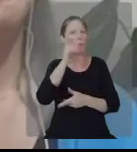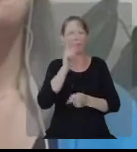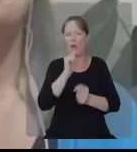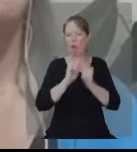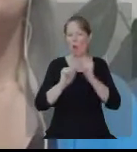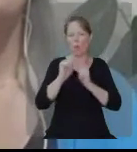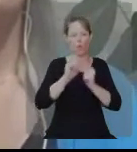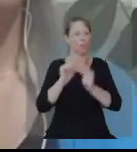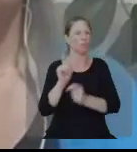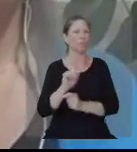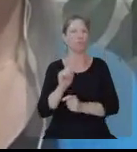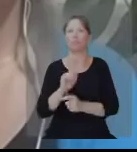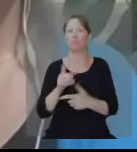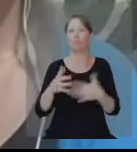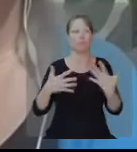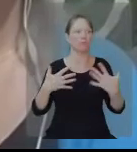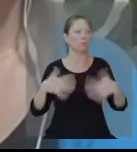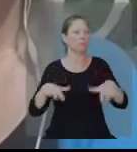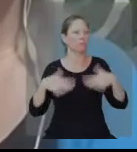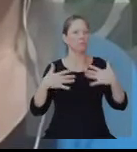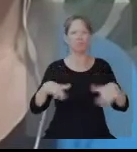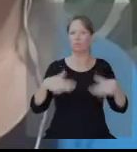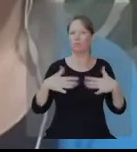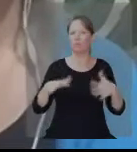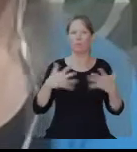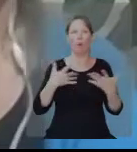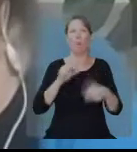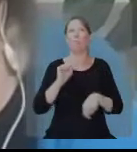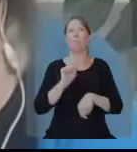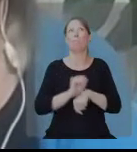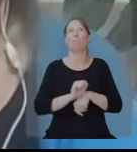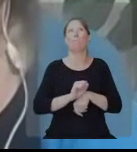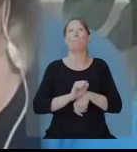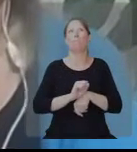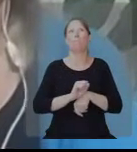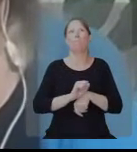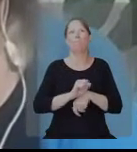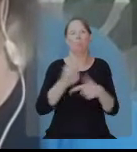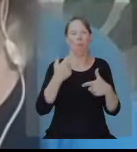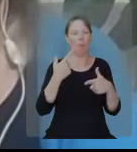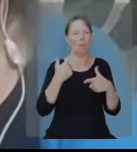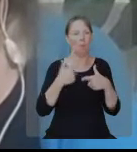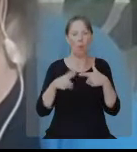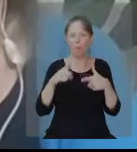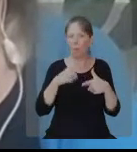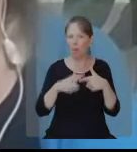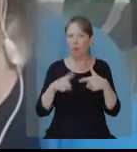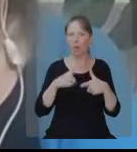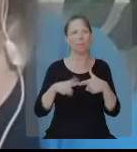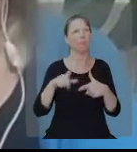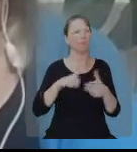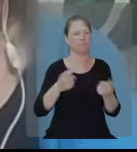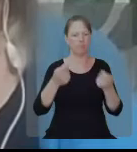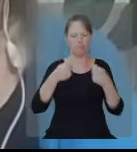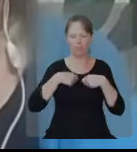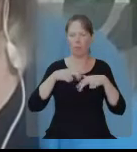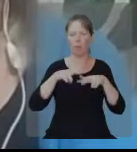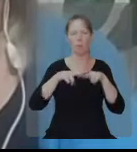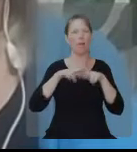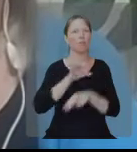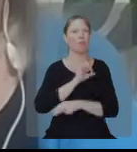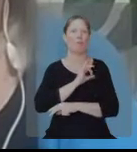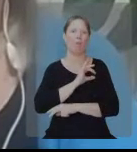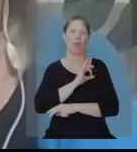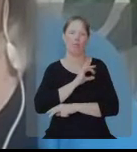da situação e não tem o que fazer. Aquela coisa assim, imobiliza, fica estática, que eu não conseguia me mover, assim,